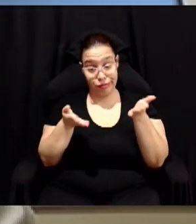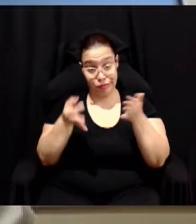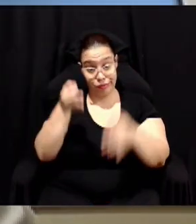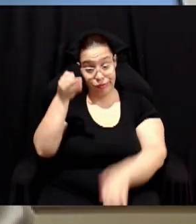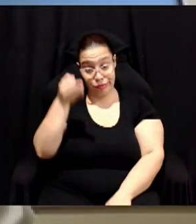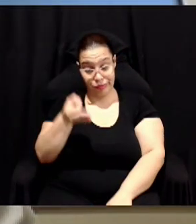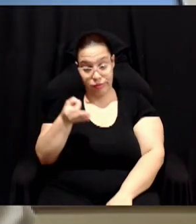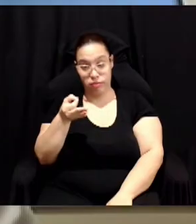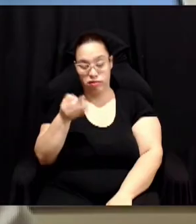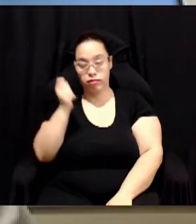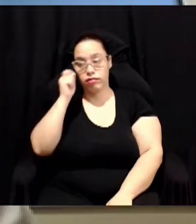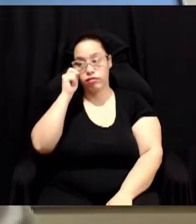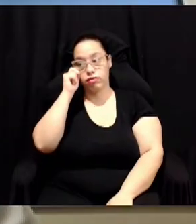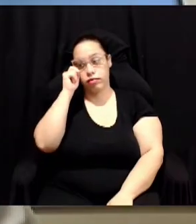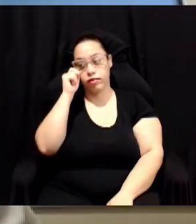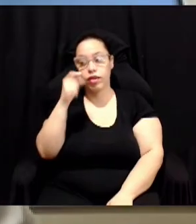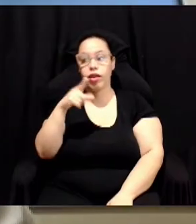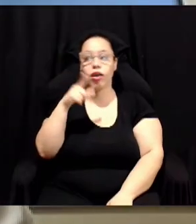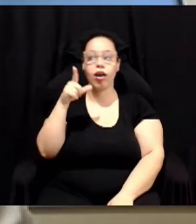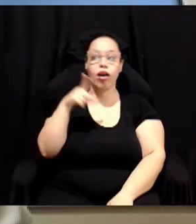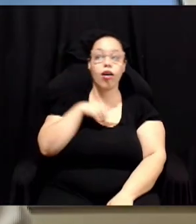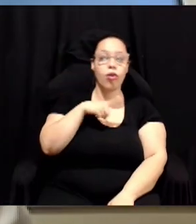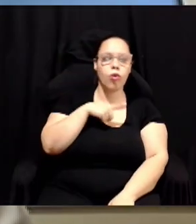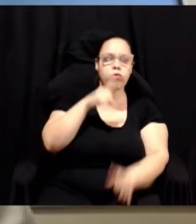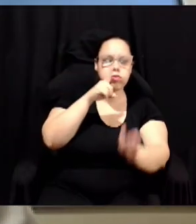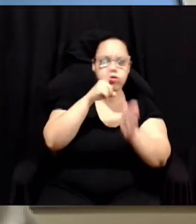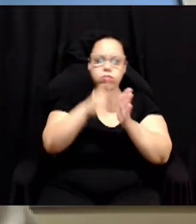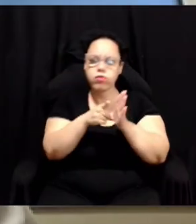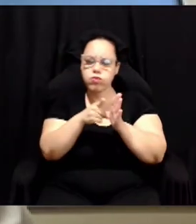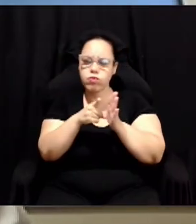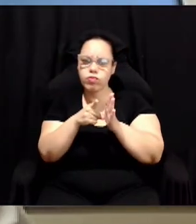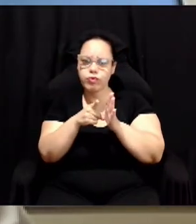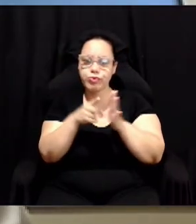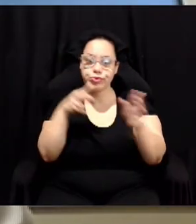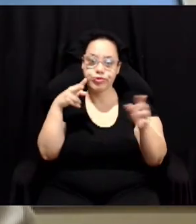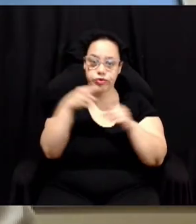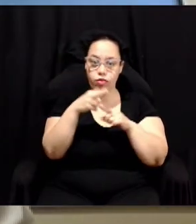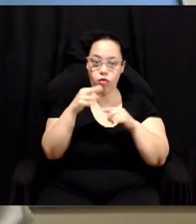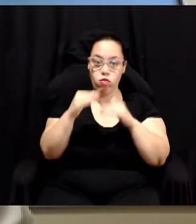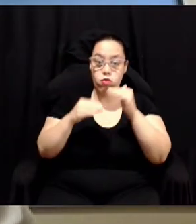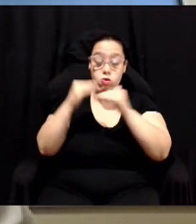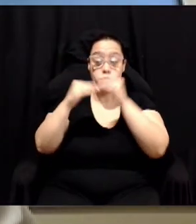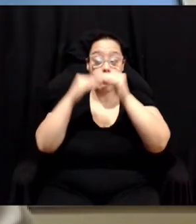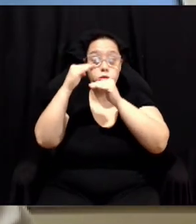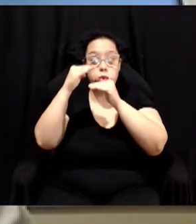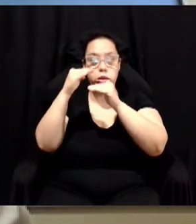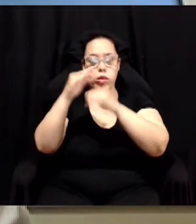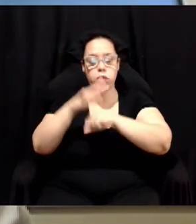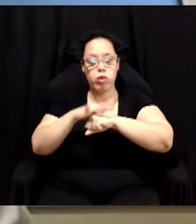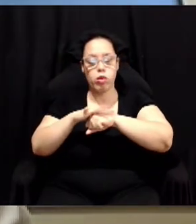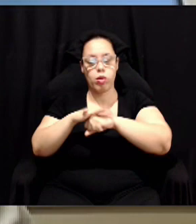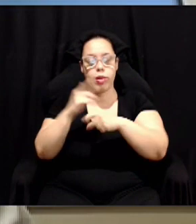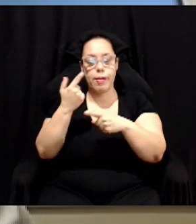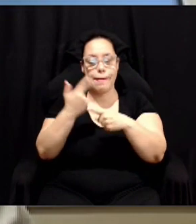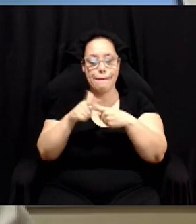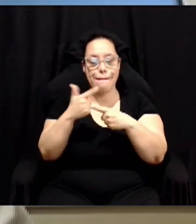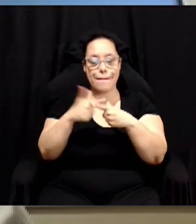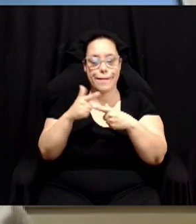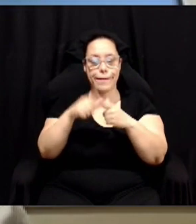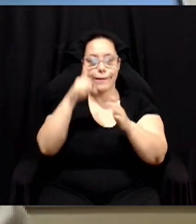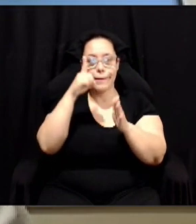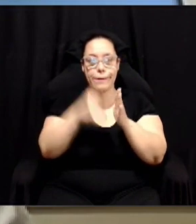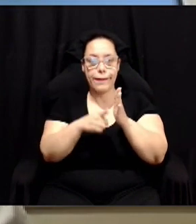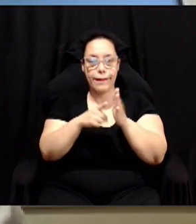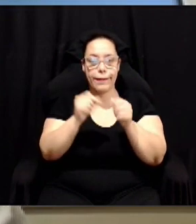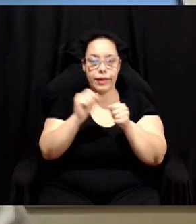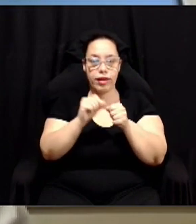se tentar fazer o diagnóstico e interromper o curso da doença. O problema é que o diagnóstico é feito quando a doença